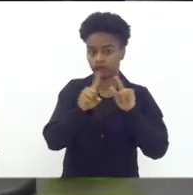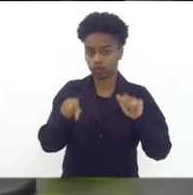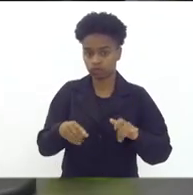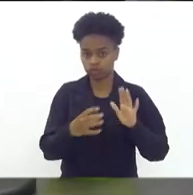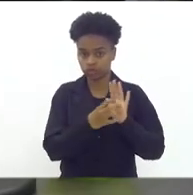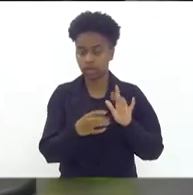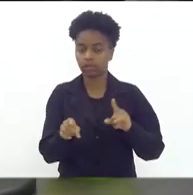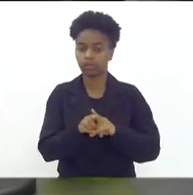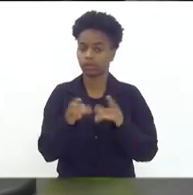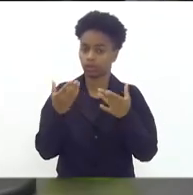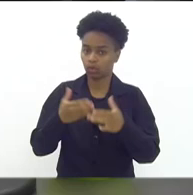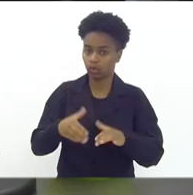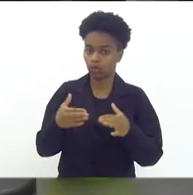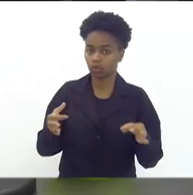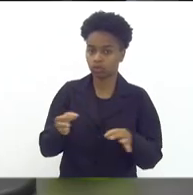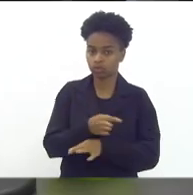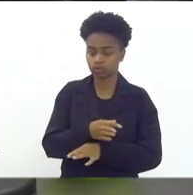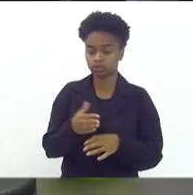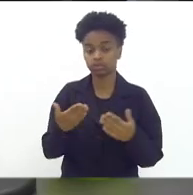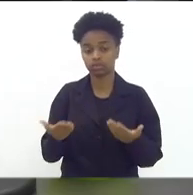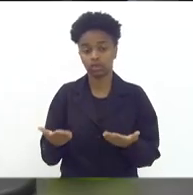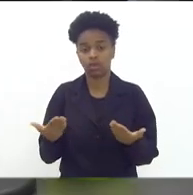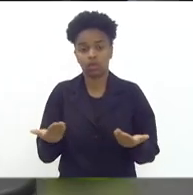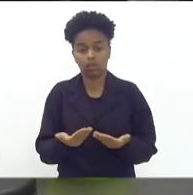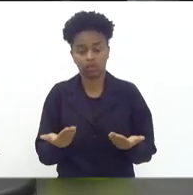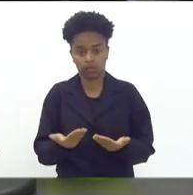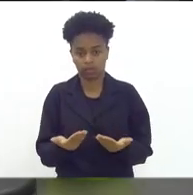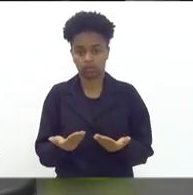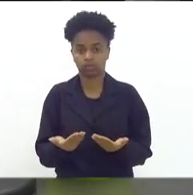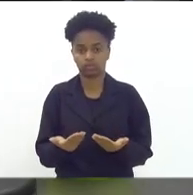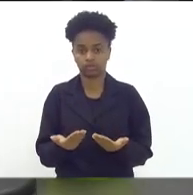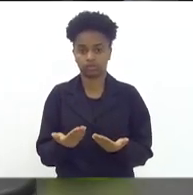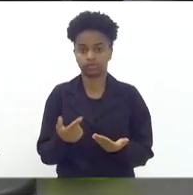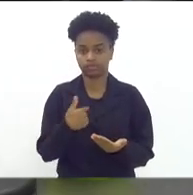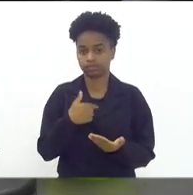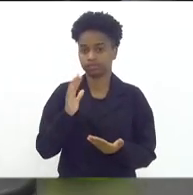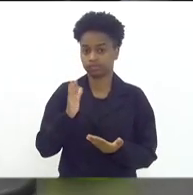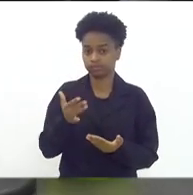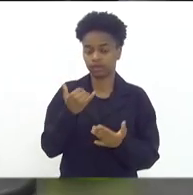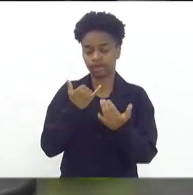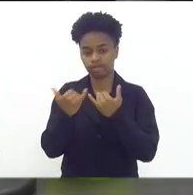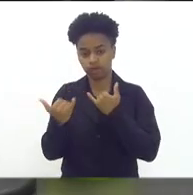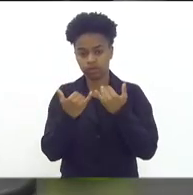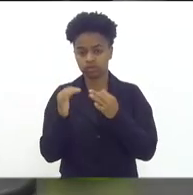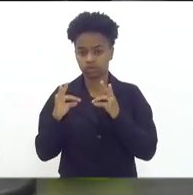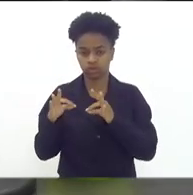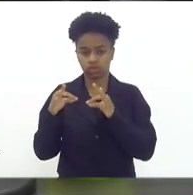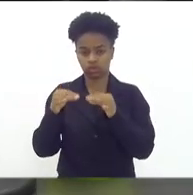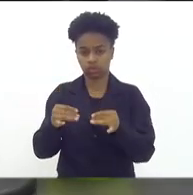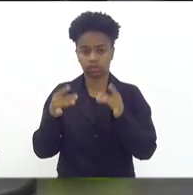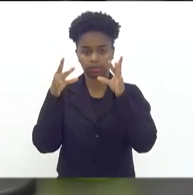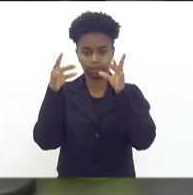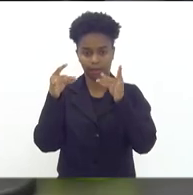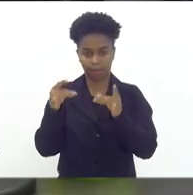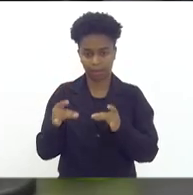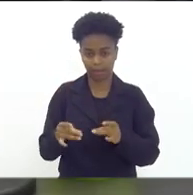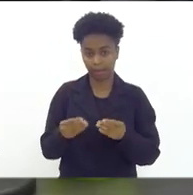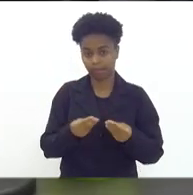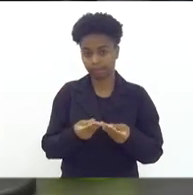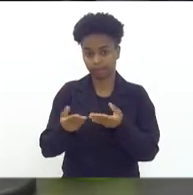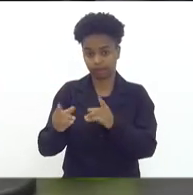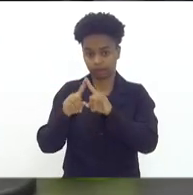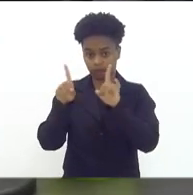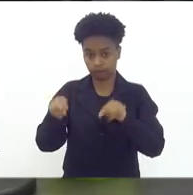concurso foi concluído Então hoje a gente tem e eu eu encanei todas as informações referente aos nossos servidores